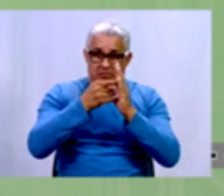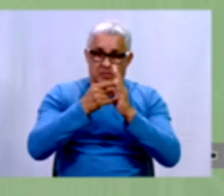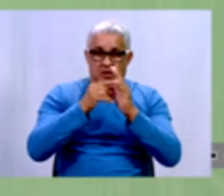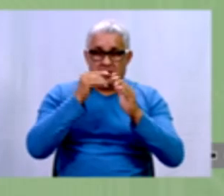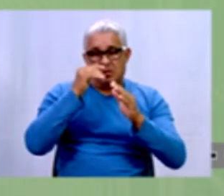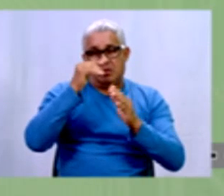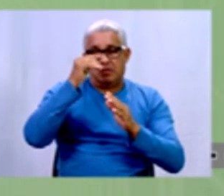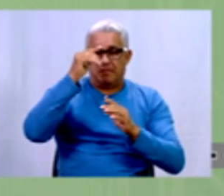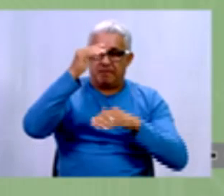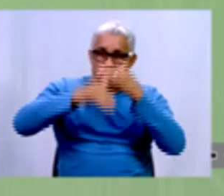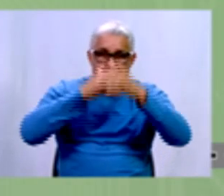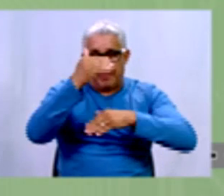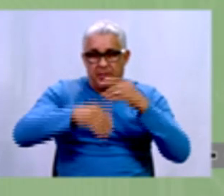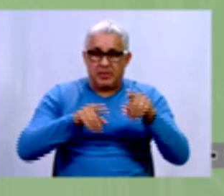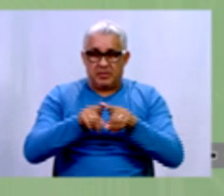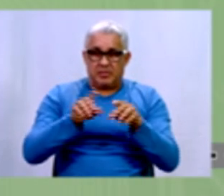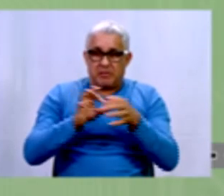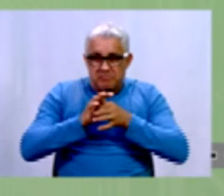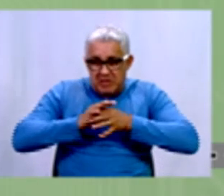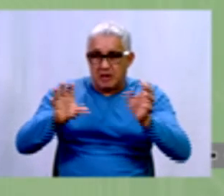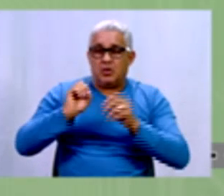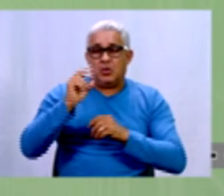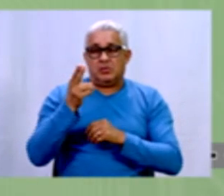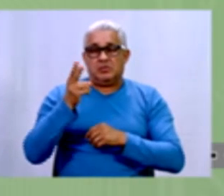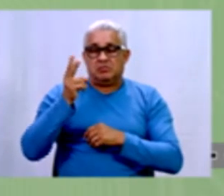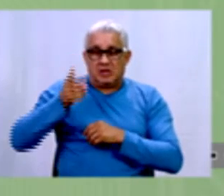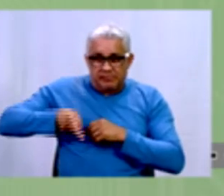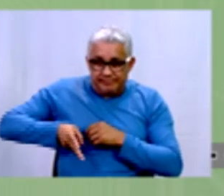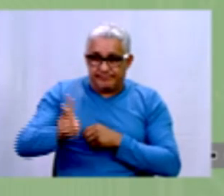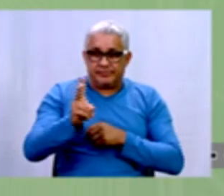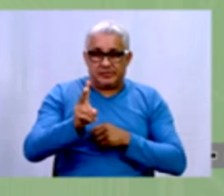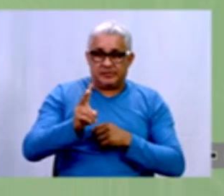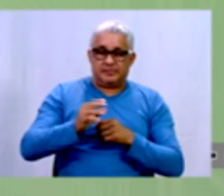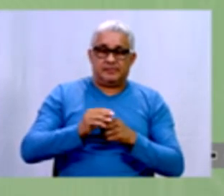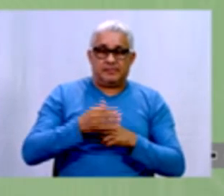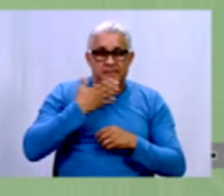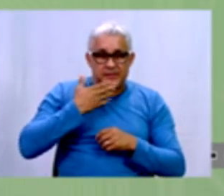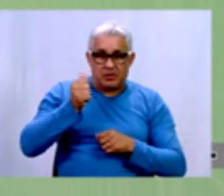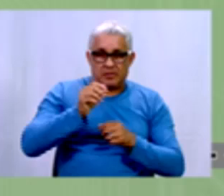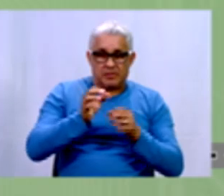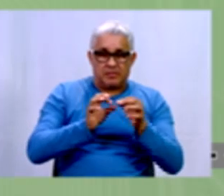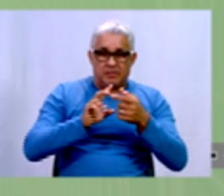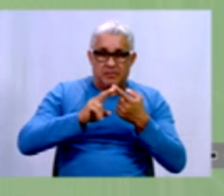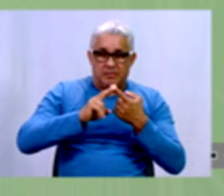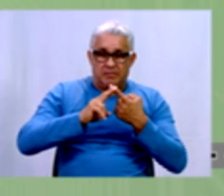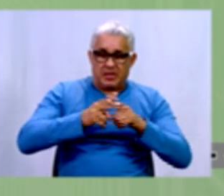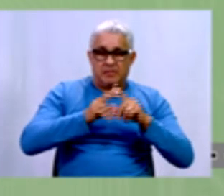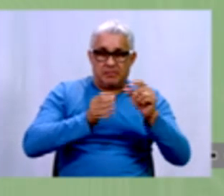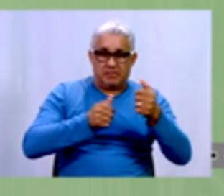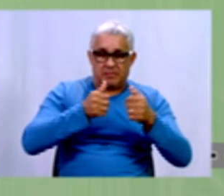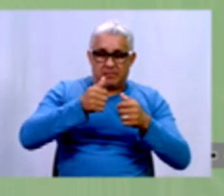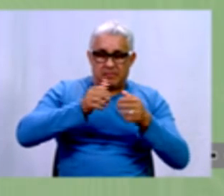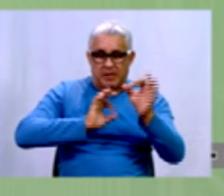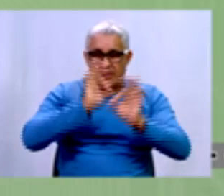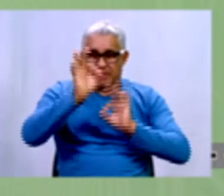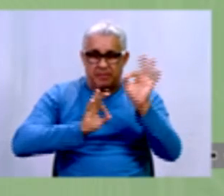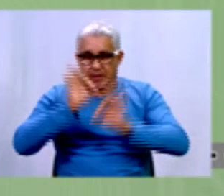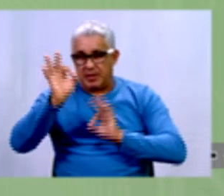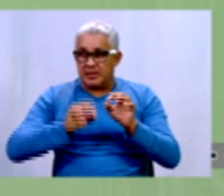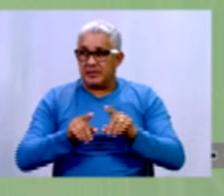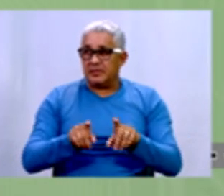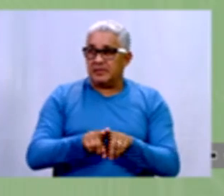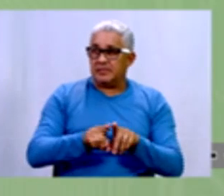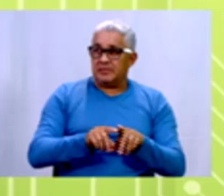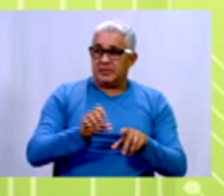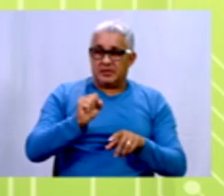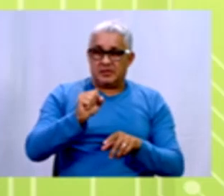mesmo deve ser liberado ou continuar a ser aprimorado por mais uma sprint. Então, como